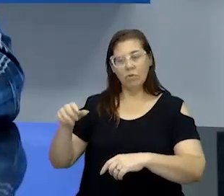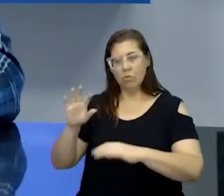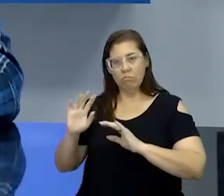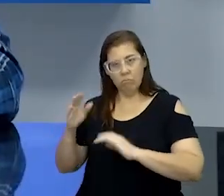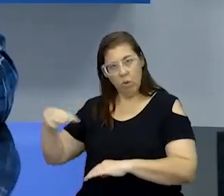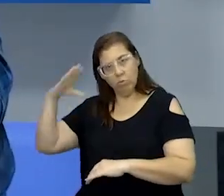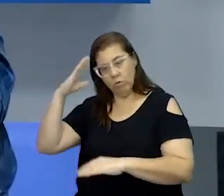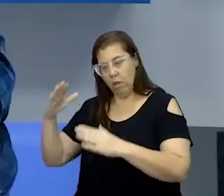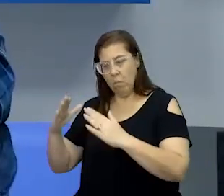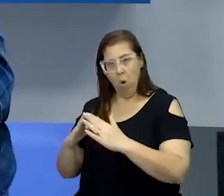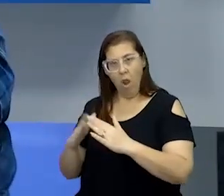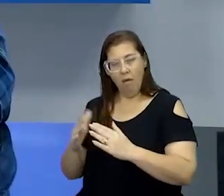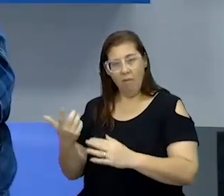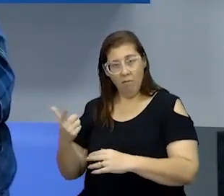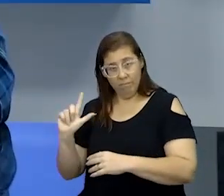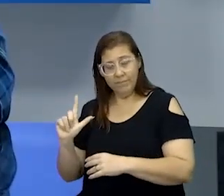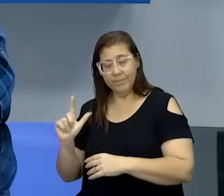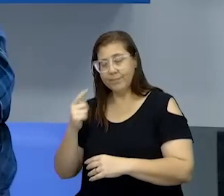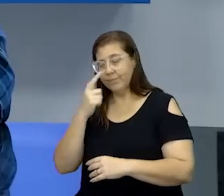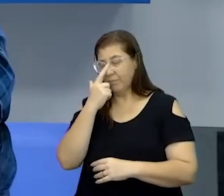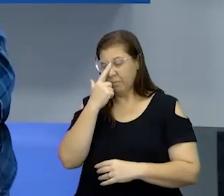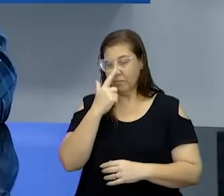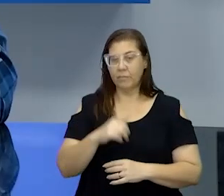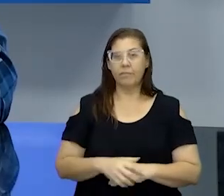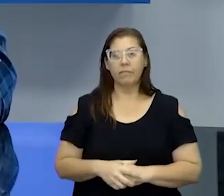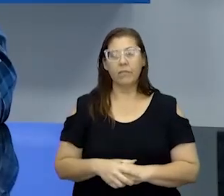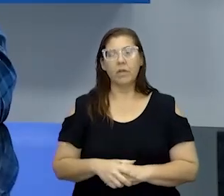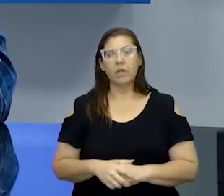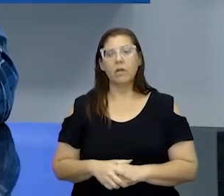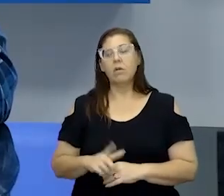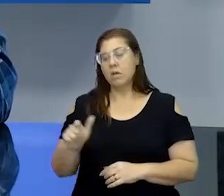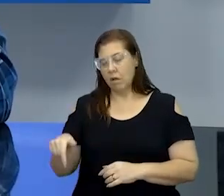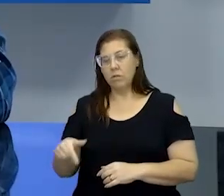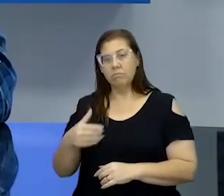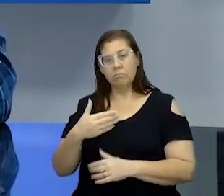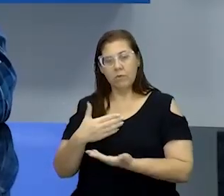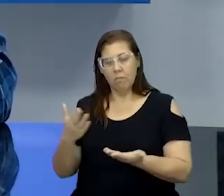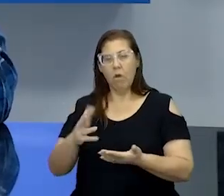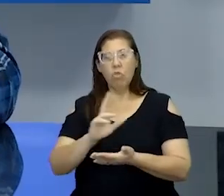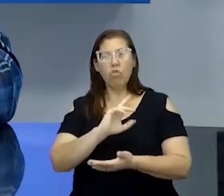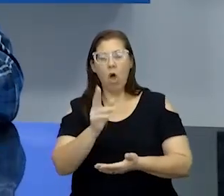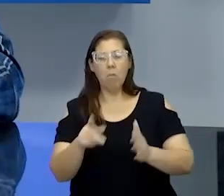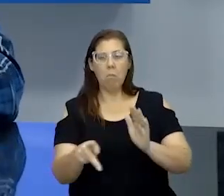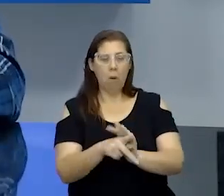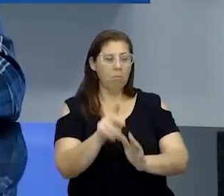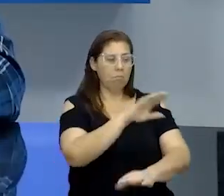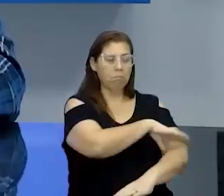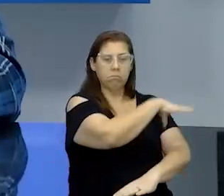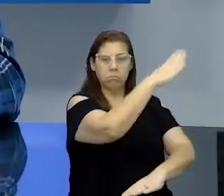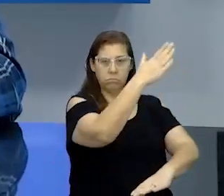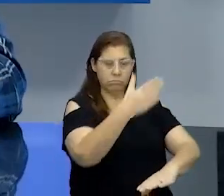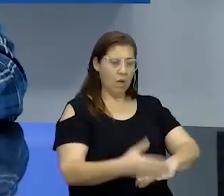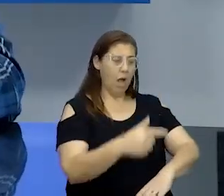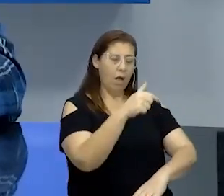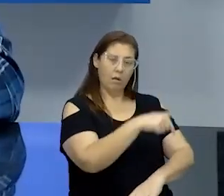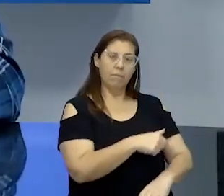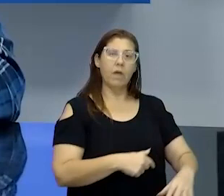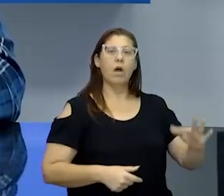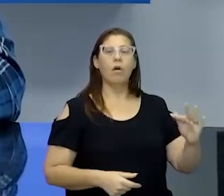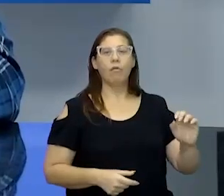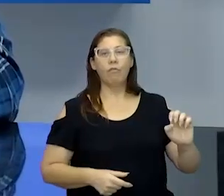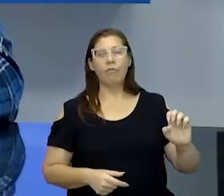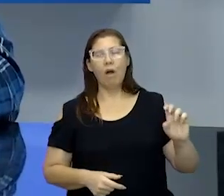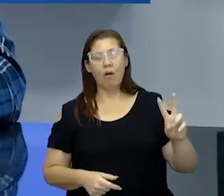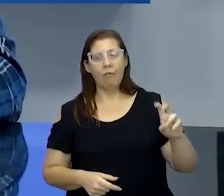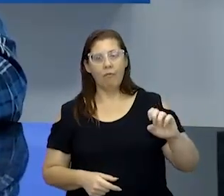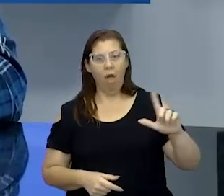aquele morro, né, antes de invadir, né, a cidade de Canudos, eles se inspiraram, né, nessa plantinha para chamar o